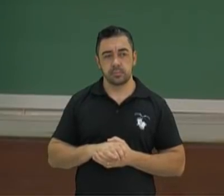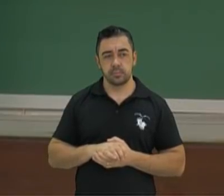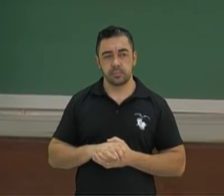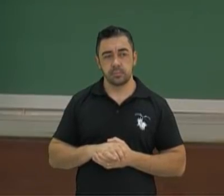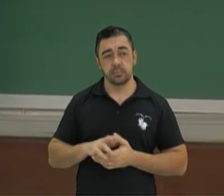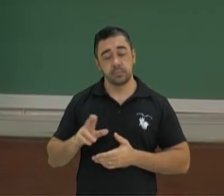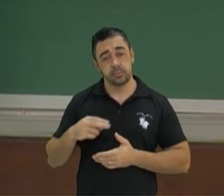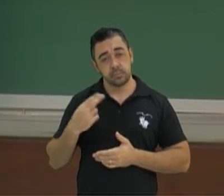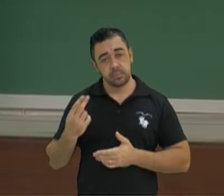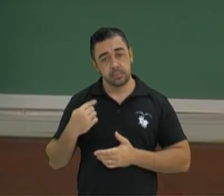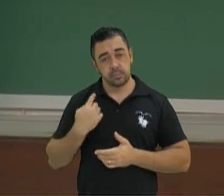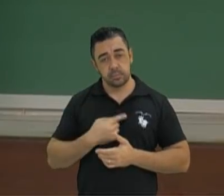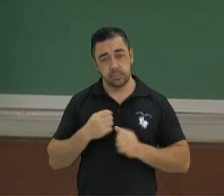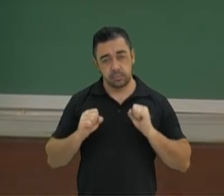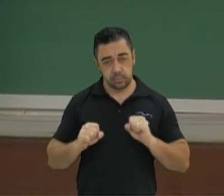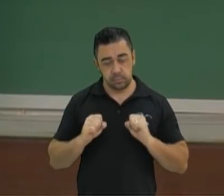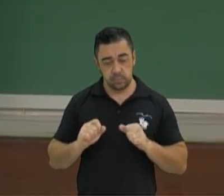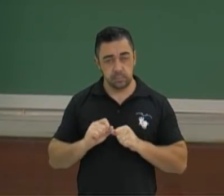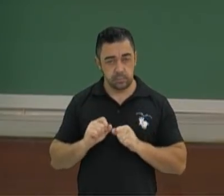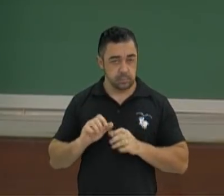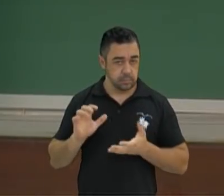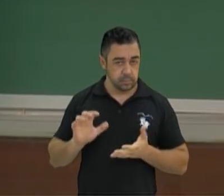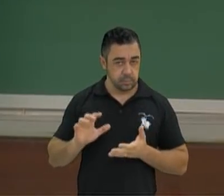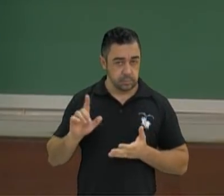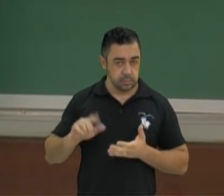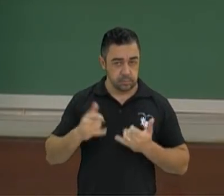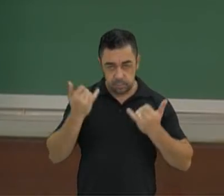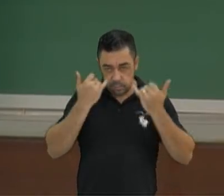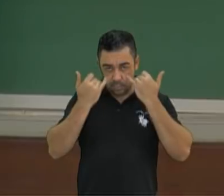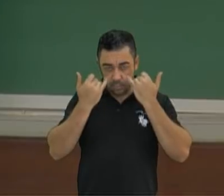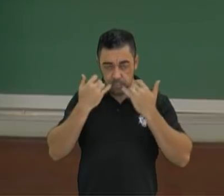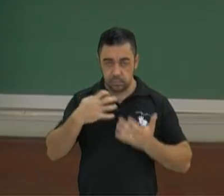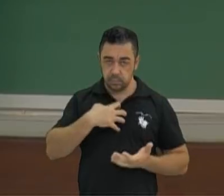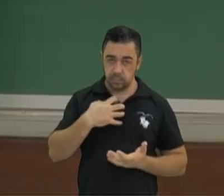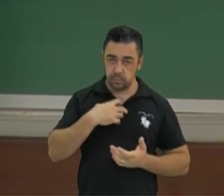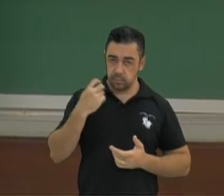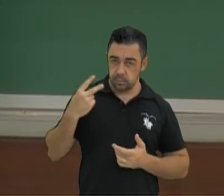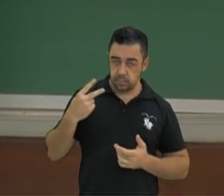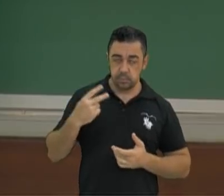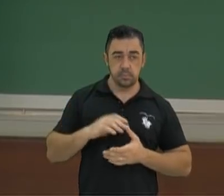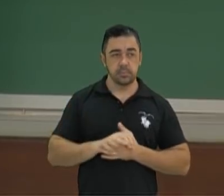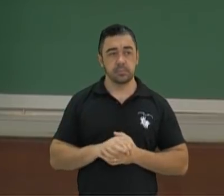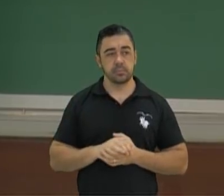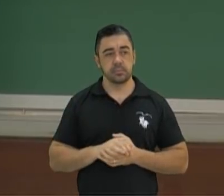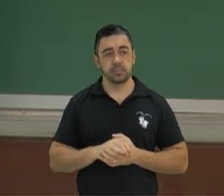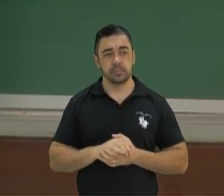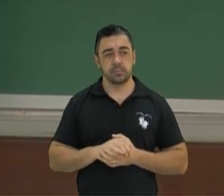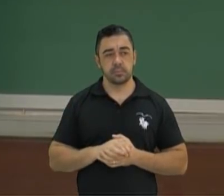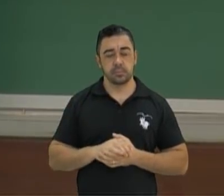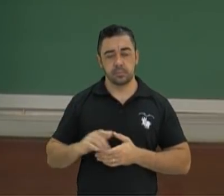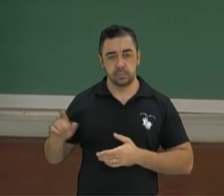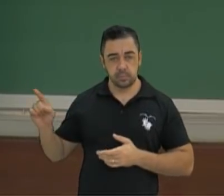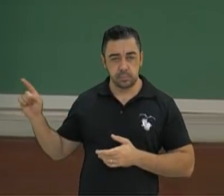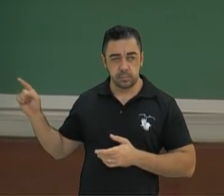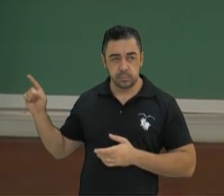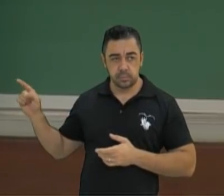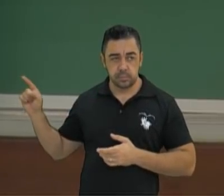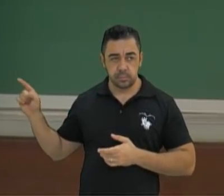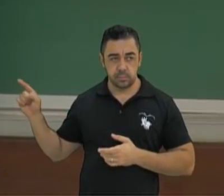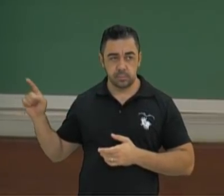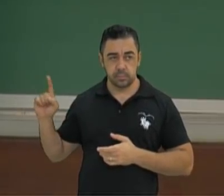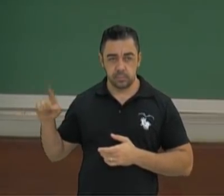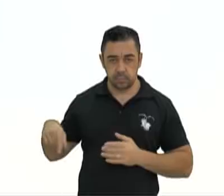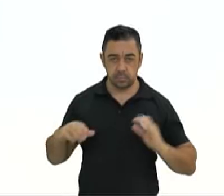nós podemos escrever essa informação de duas formas. Nós podemos escrever assim, ó, em forma